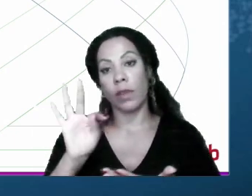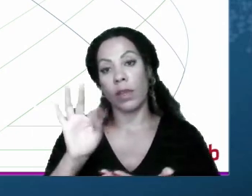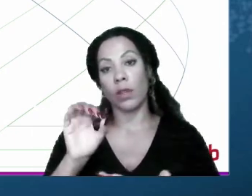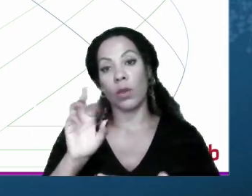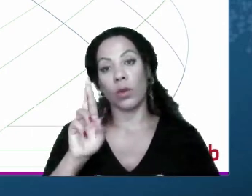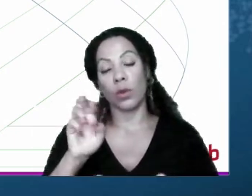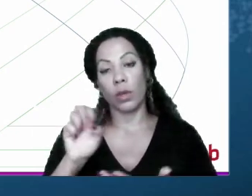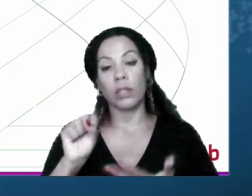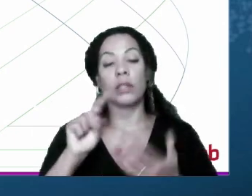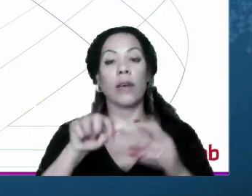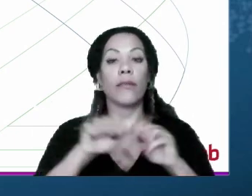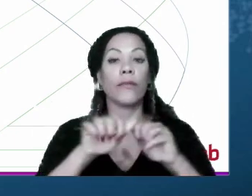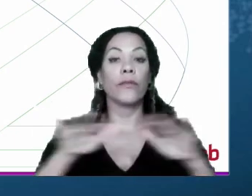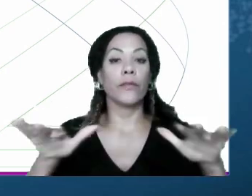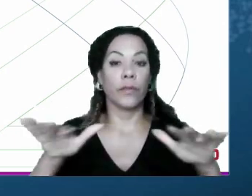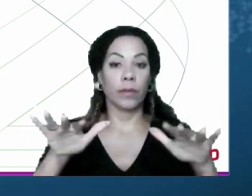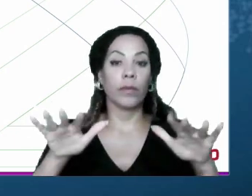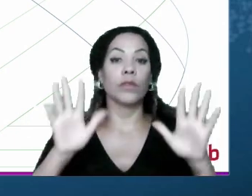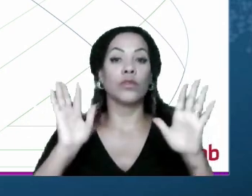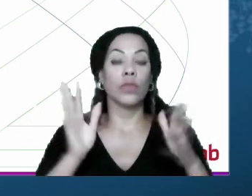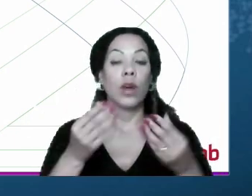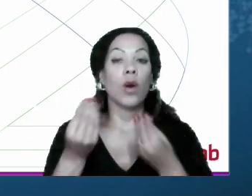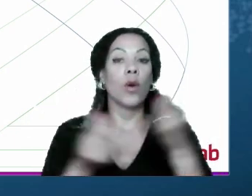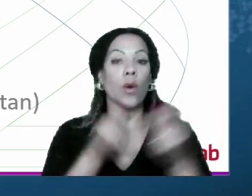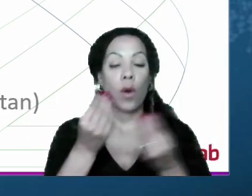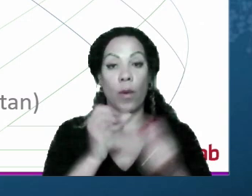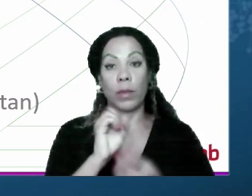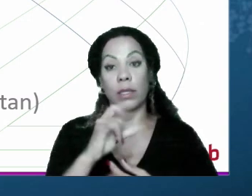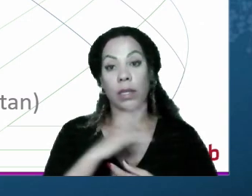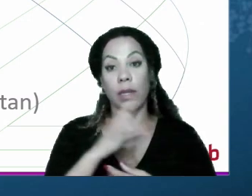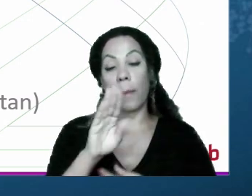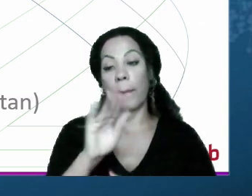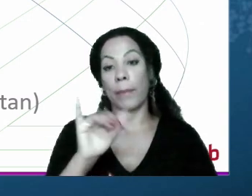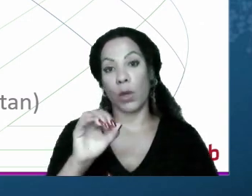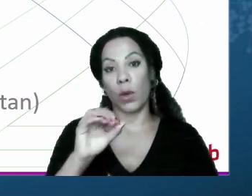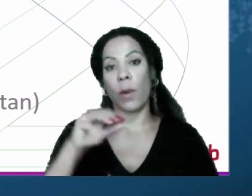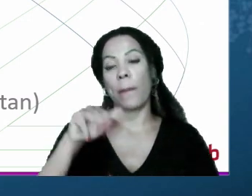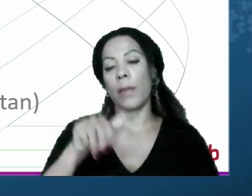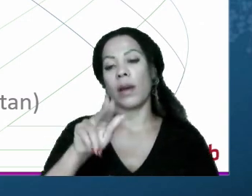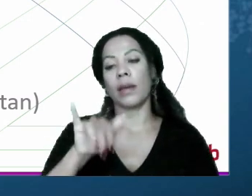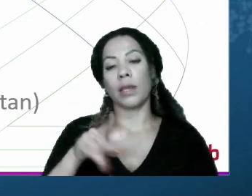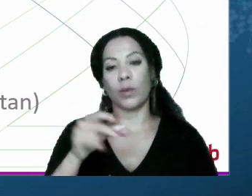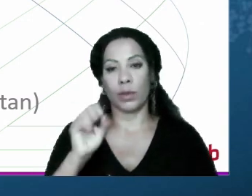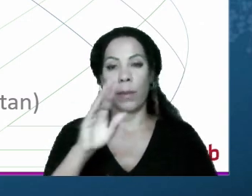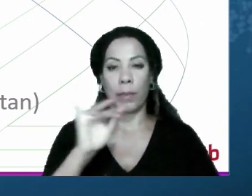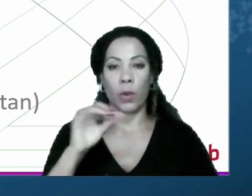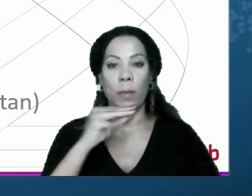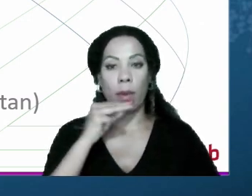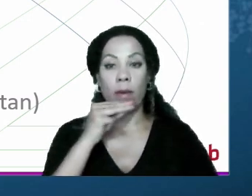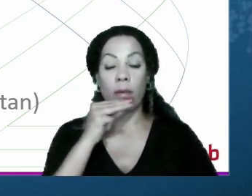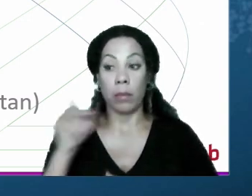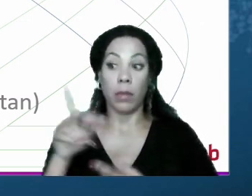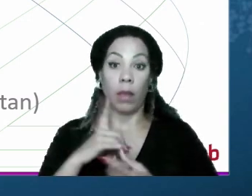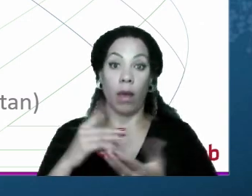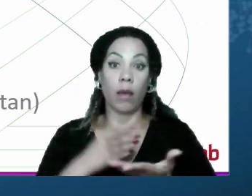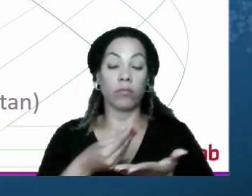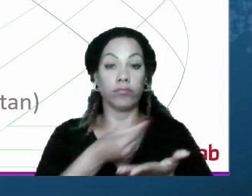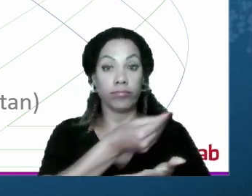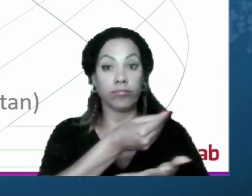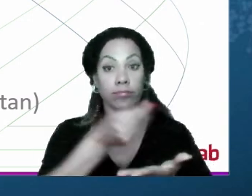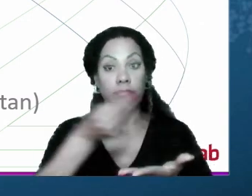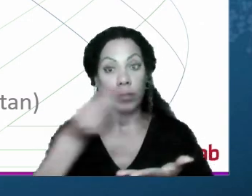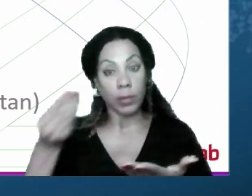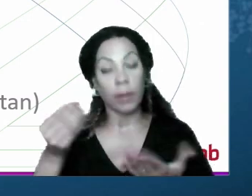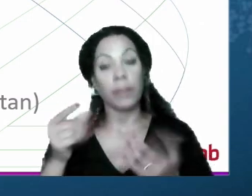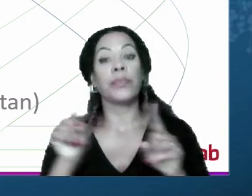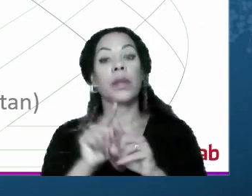de vírus vetorizados. Então, se você tem a Biomanguinhos, por exemplo, que estão oferecendo esse tipo de fornecimento. E temos